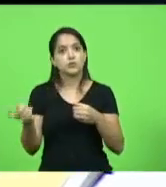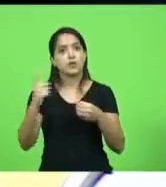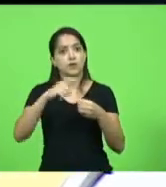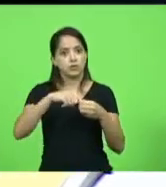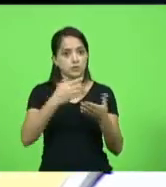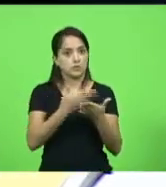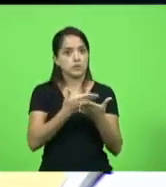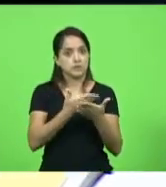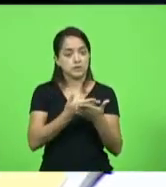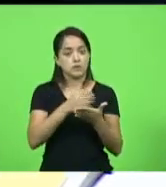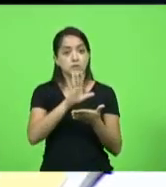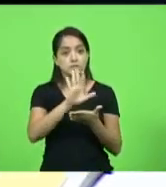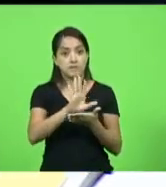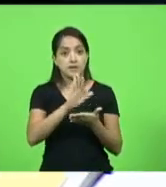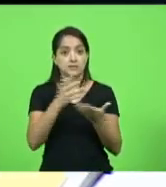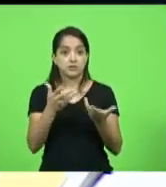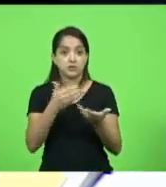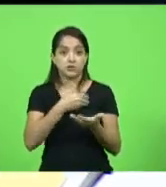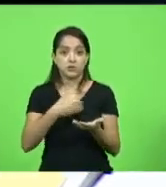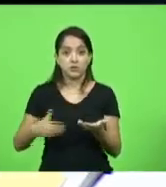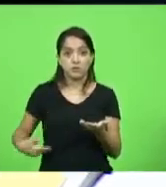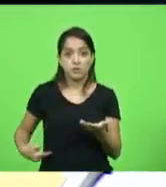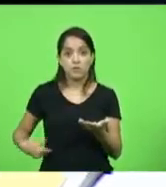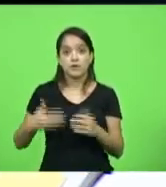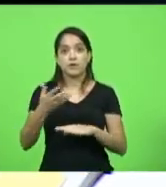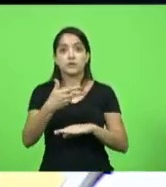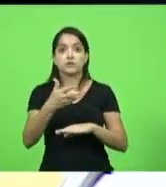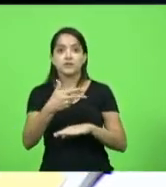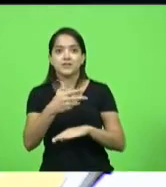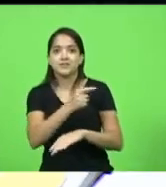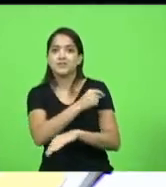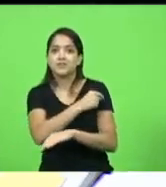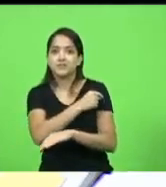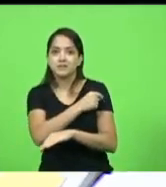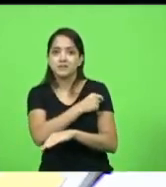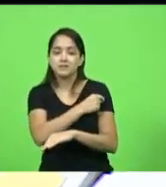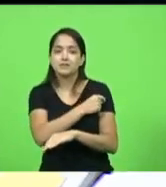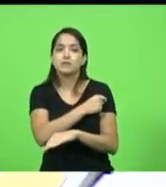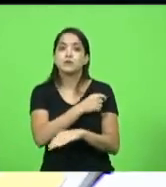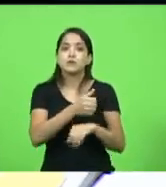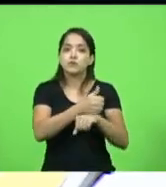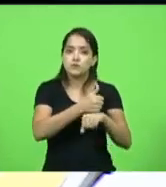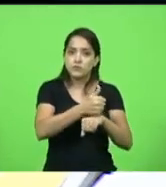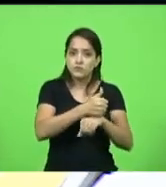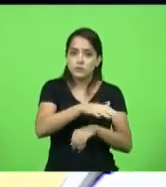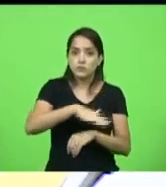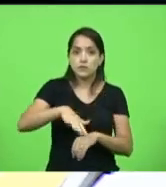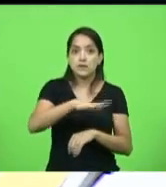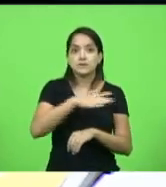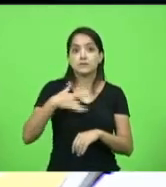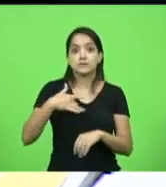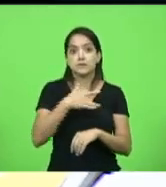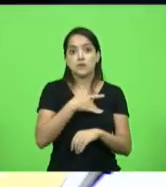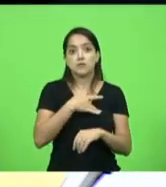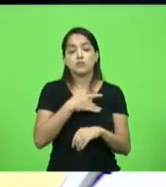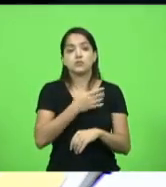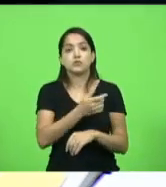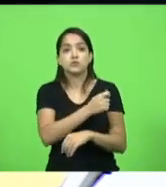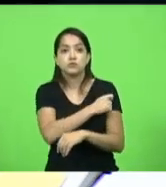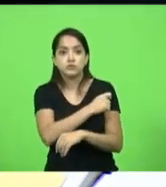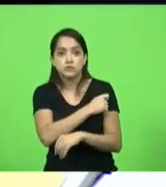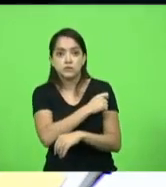nós queremos que o governo do Estado agilize a vacinação dos profissionais da saúde, dos estudantes e de todos os